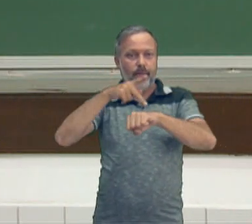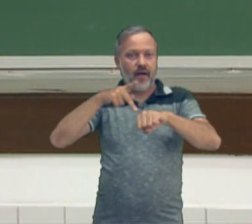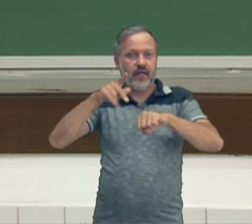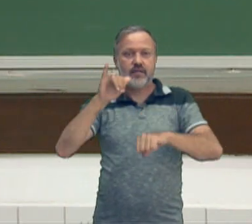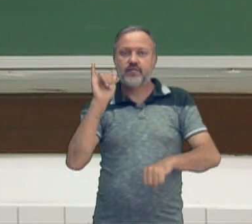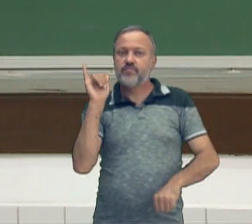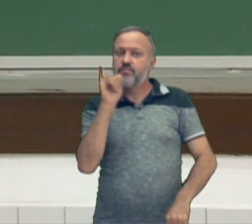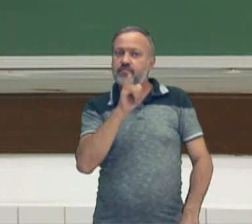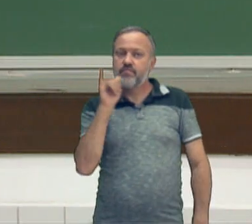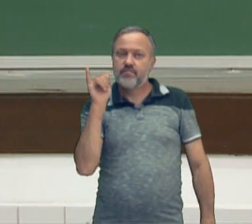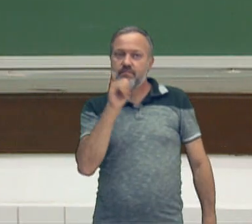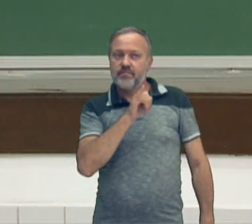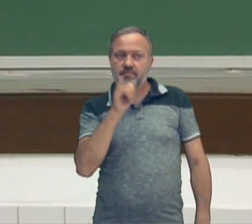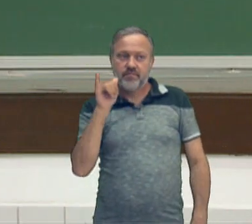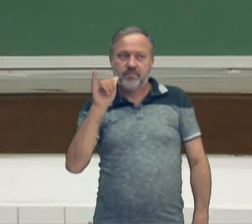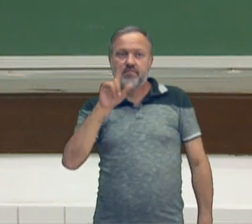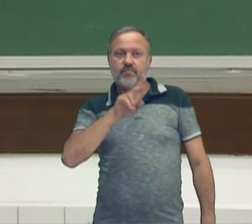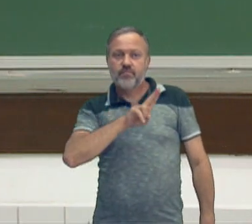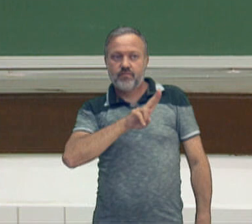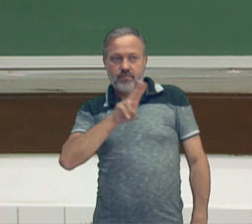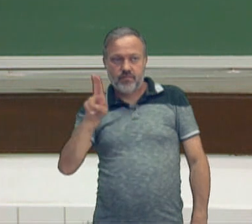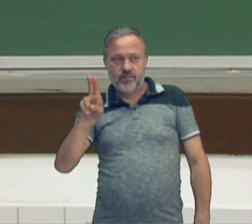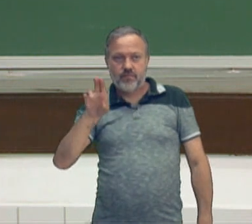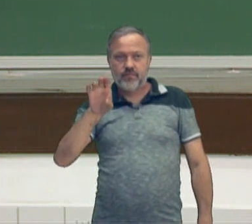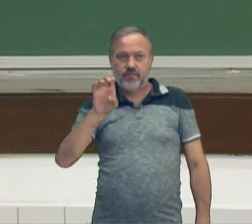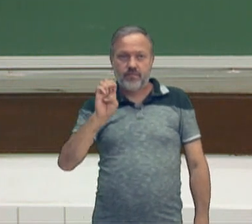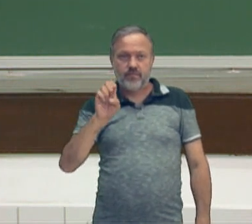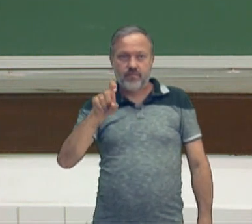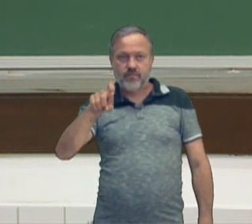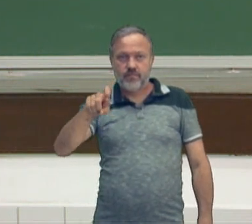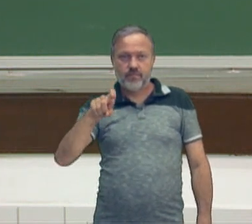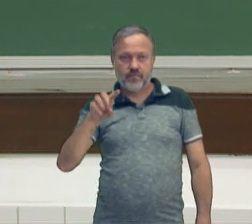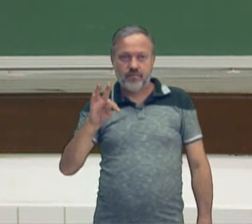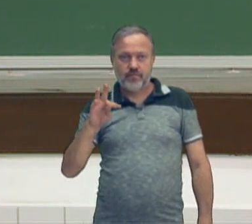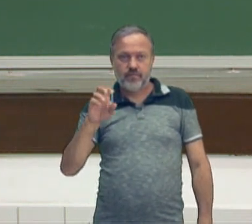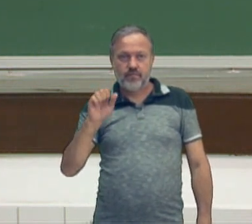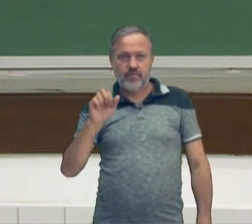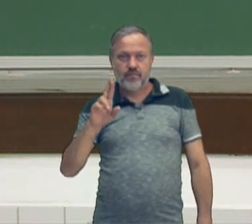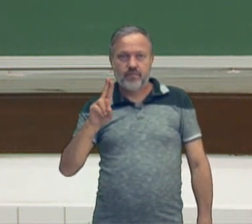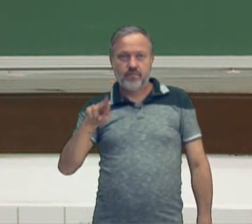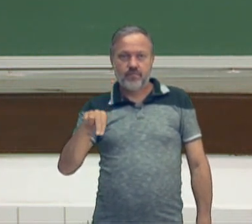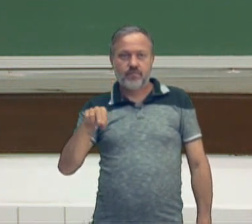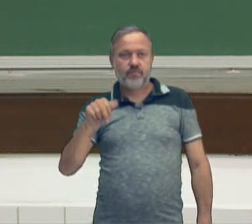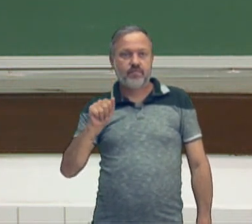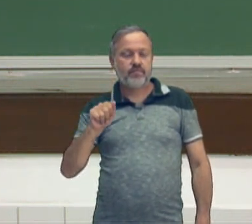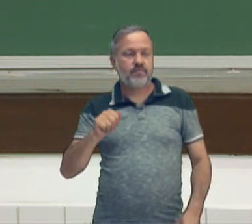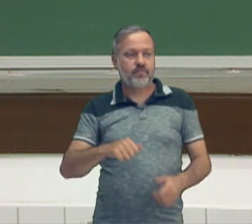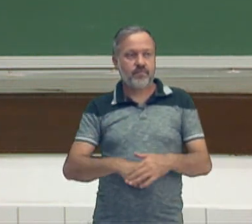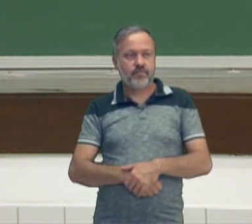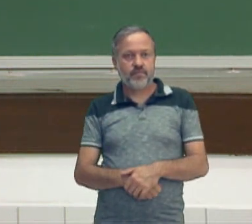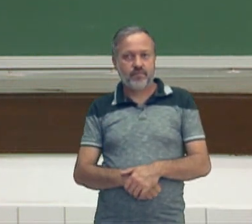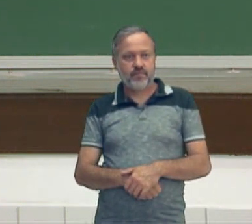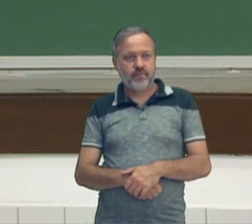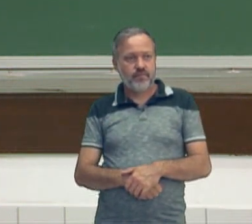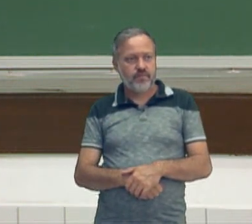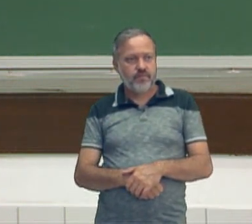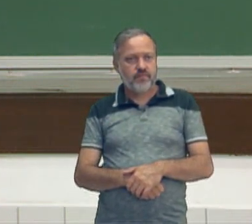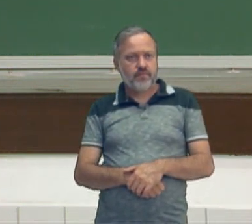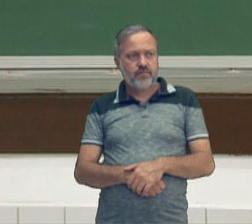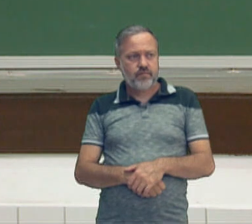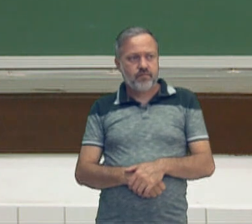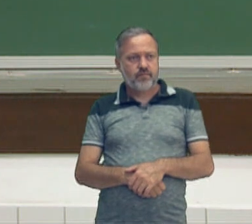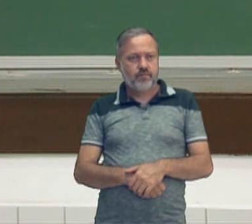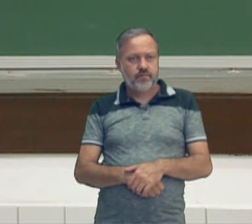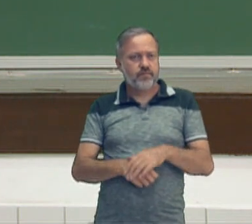uma migração externa. Mas, peraí, professor, tem uma questão que é muito interessante. Como